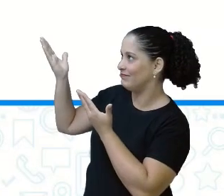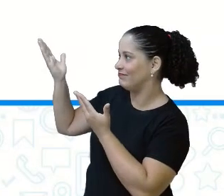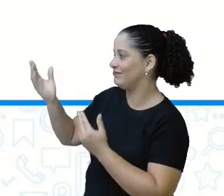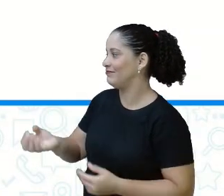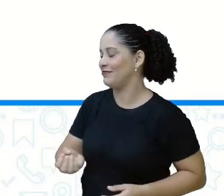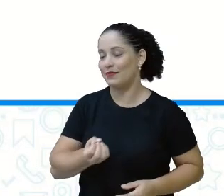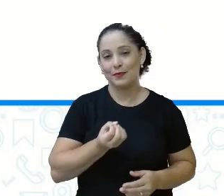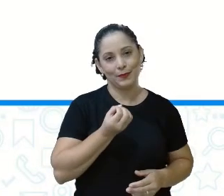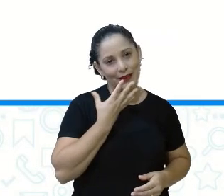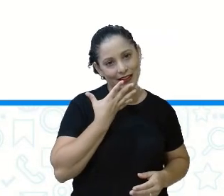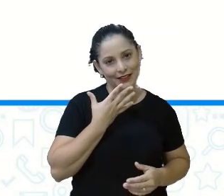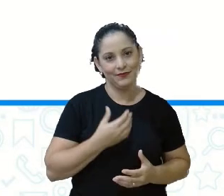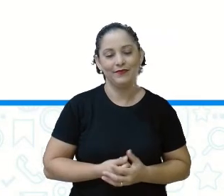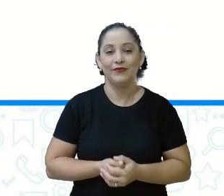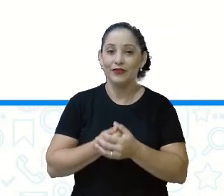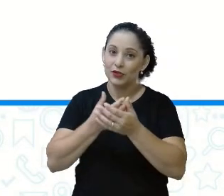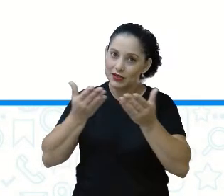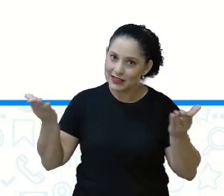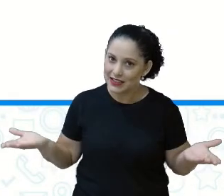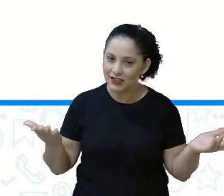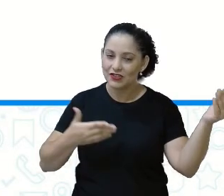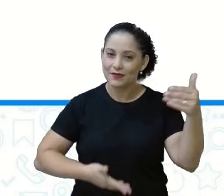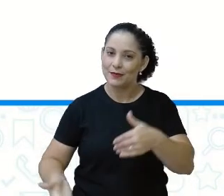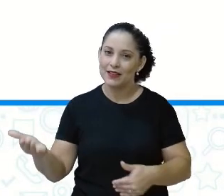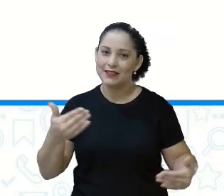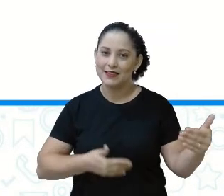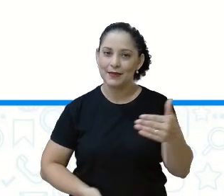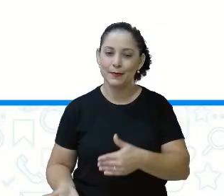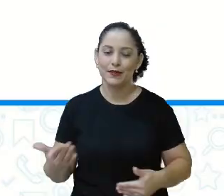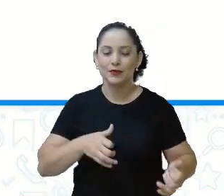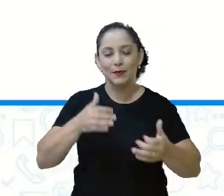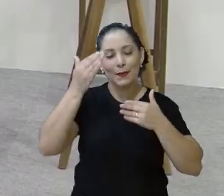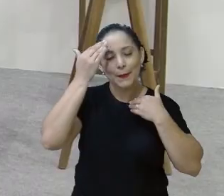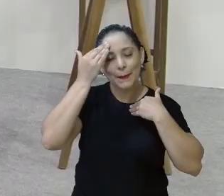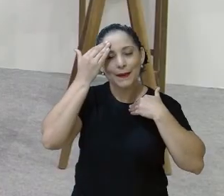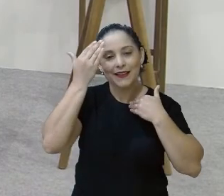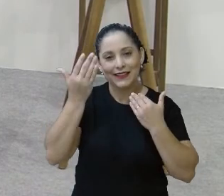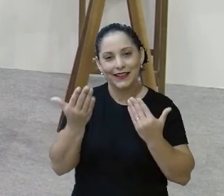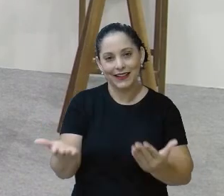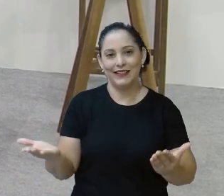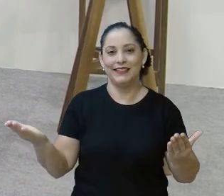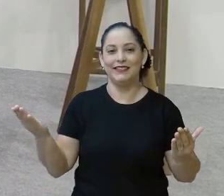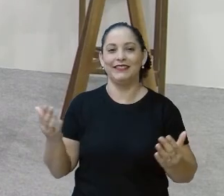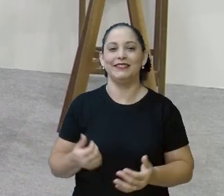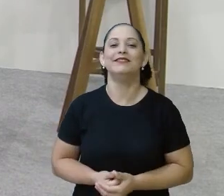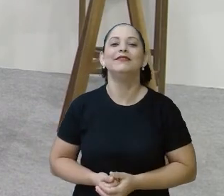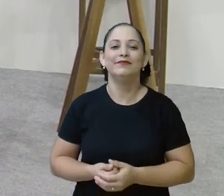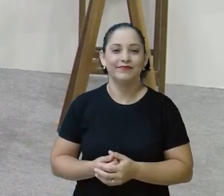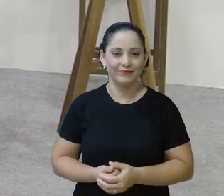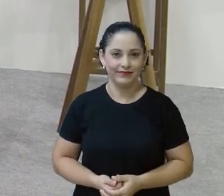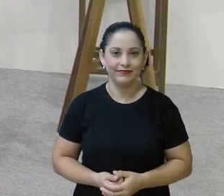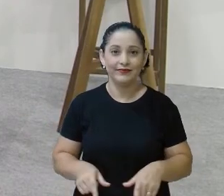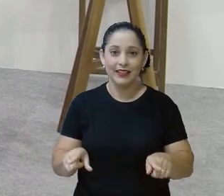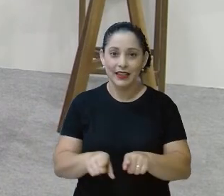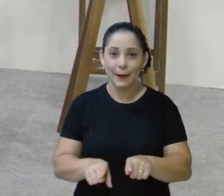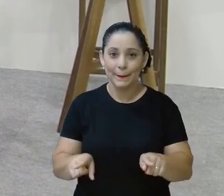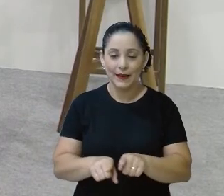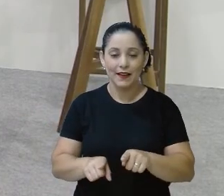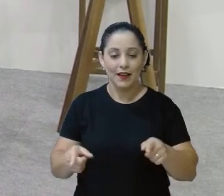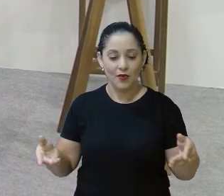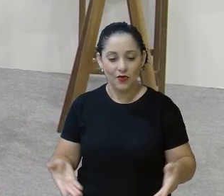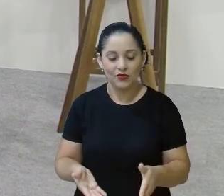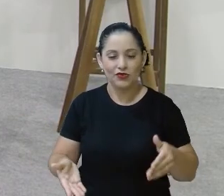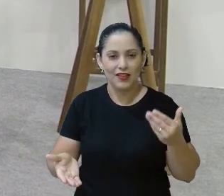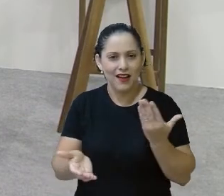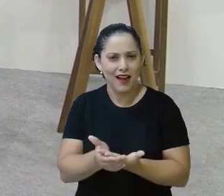bem. A todos que estão participando, eu quero agradecer, tá certo? A nossa